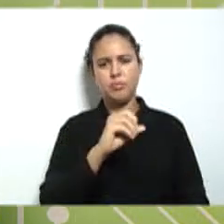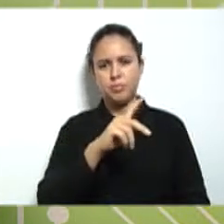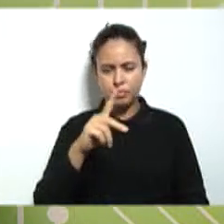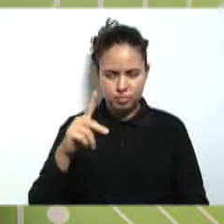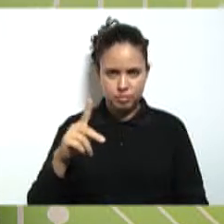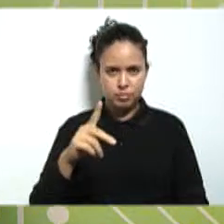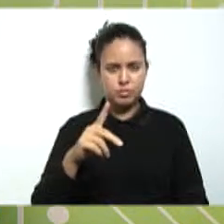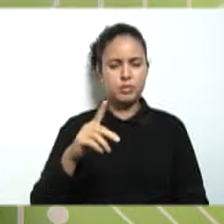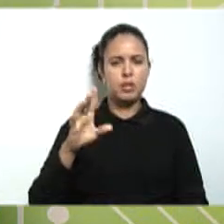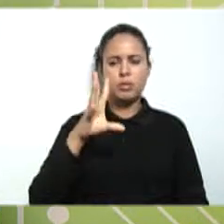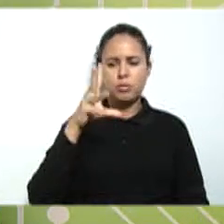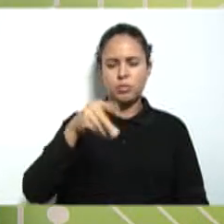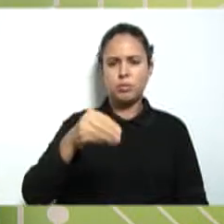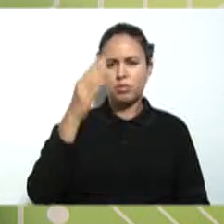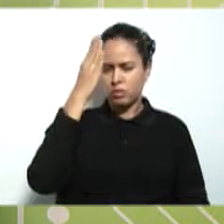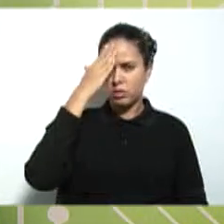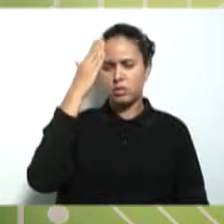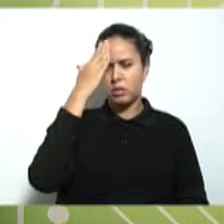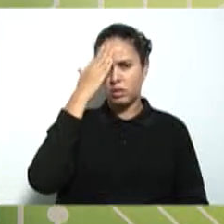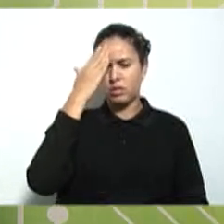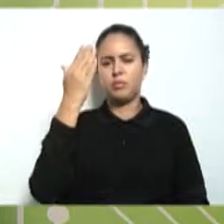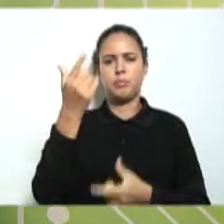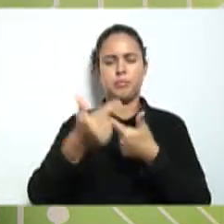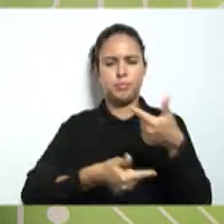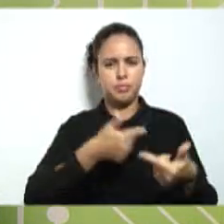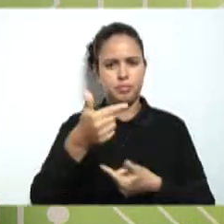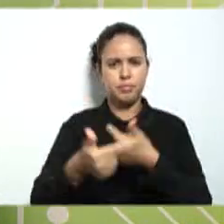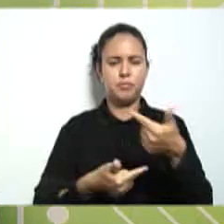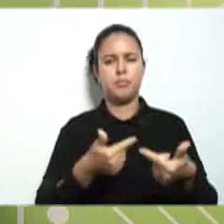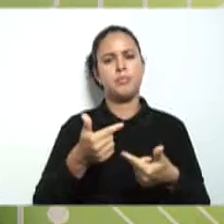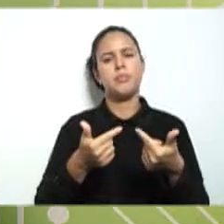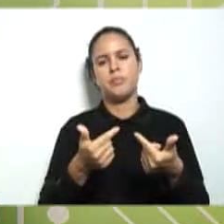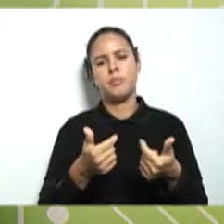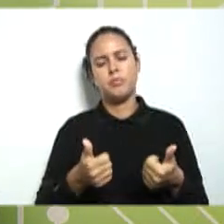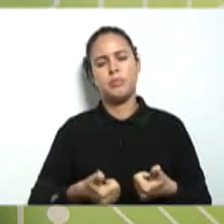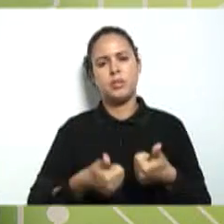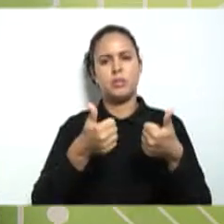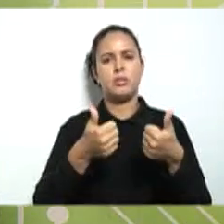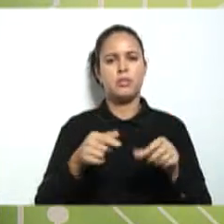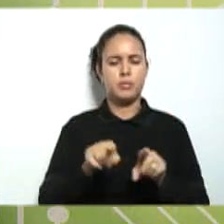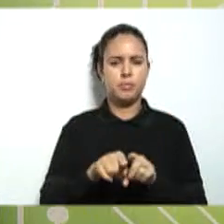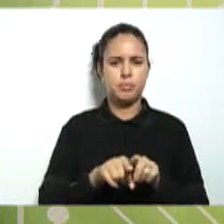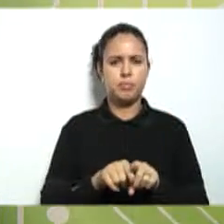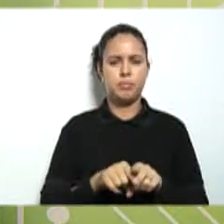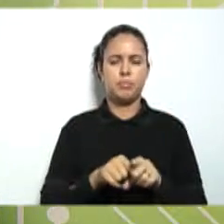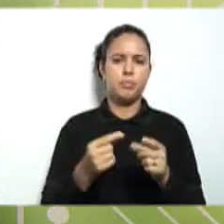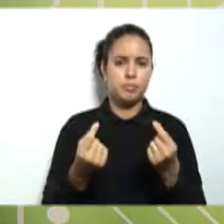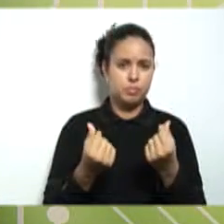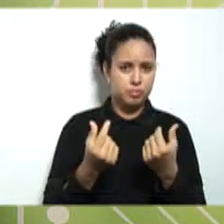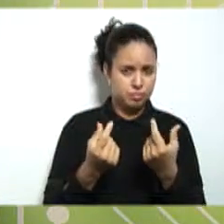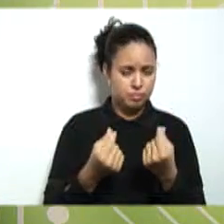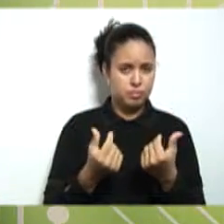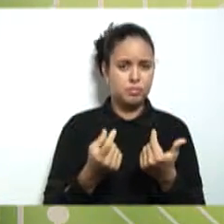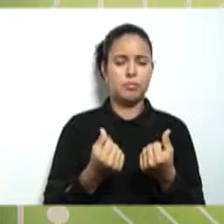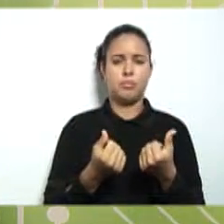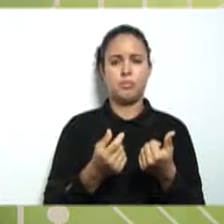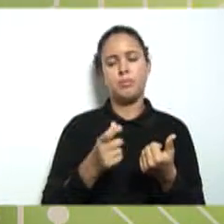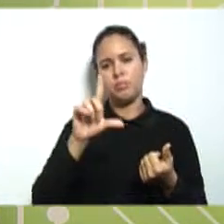que é a sua vez, fica uma maneira de trabalho mais tranquila e eles conseguem praticar um preço vantajoso para os